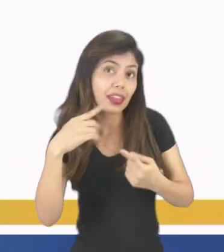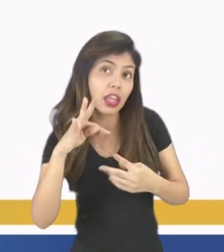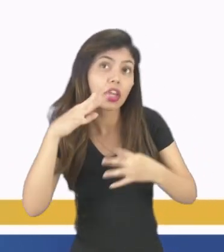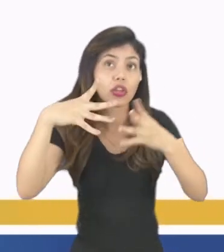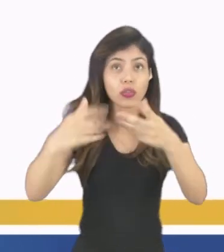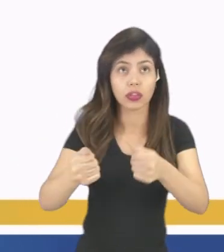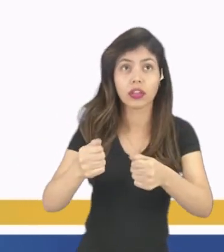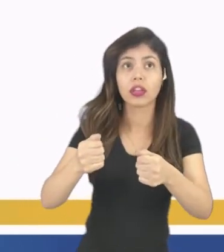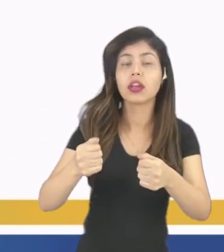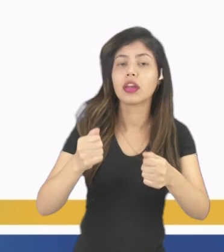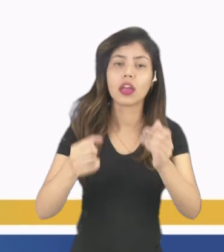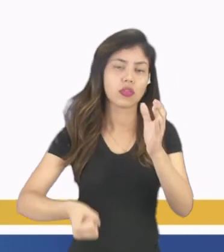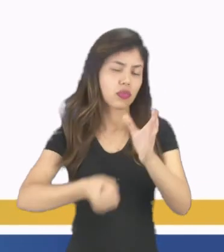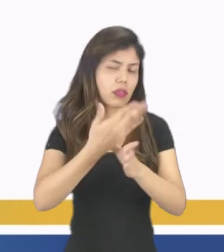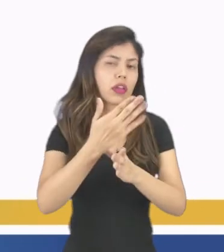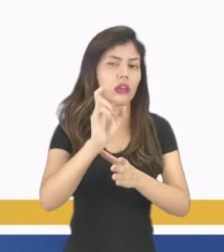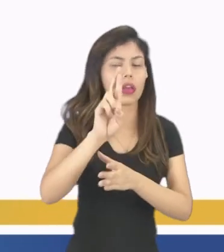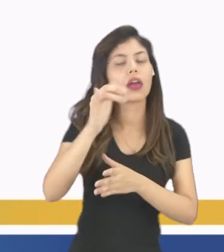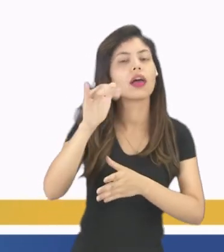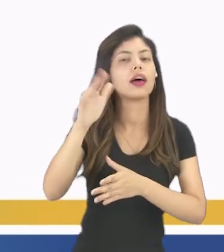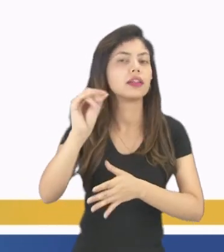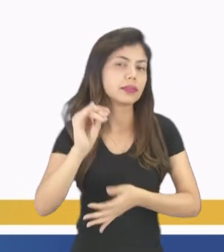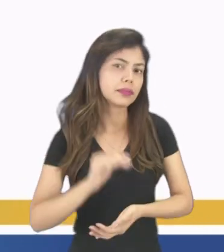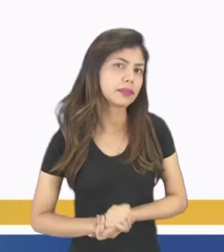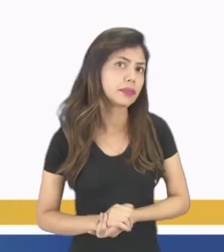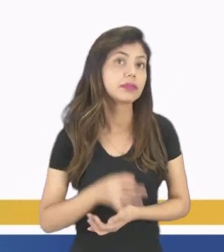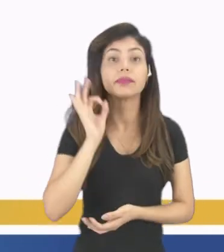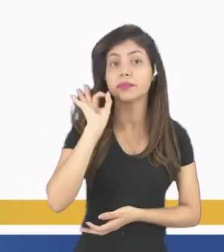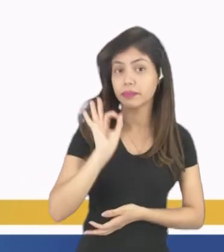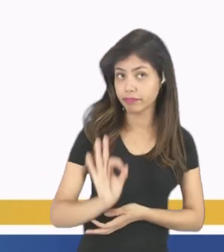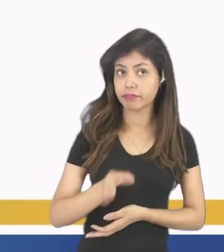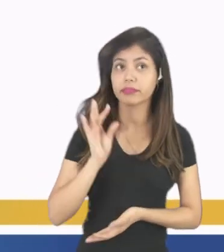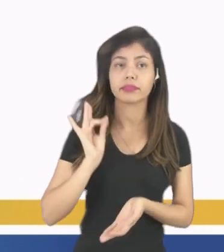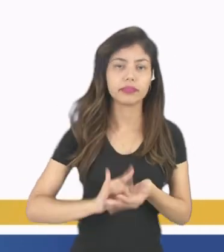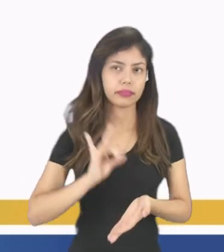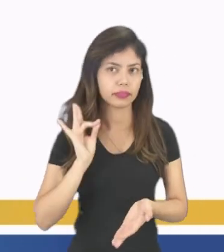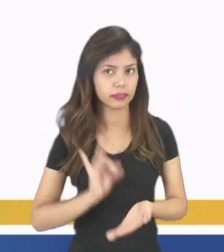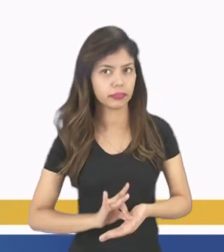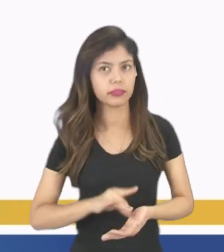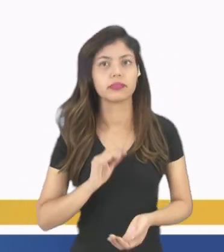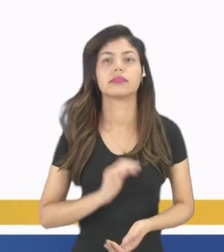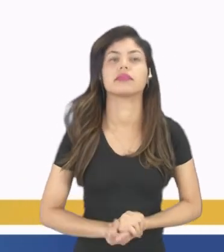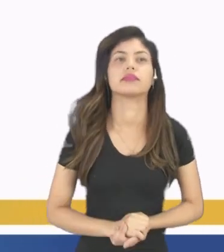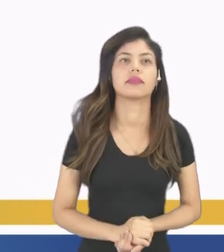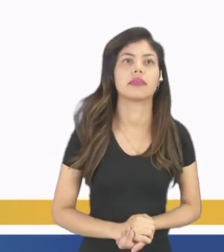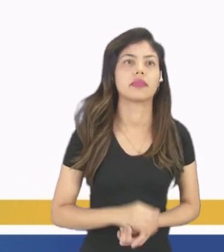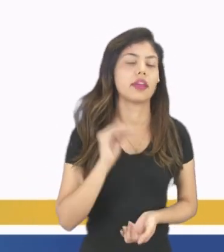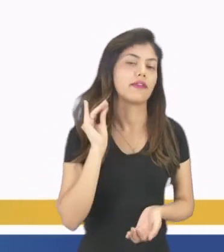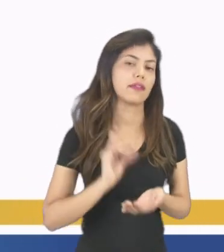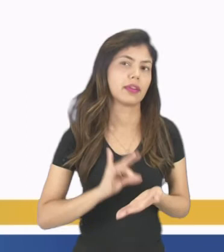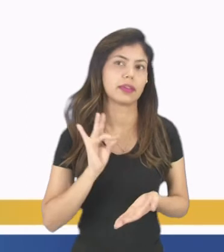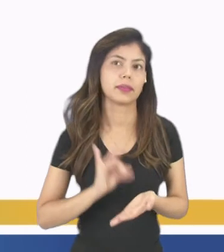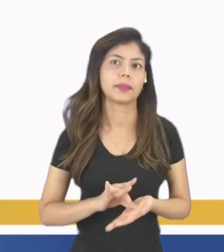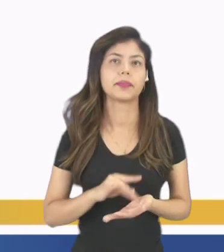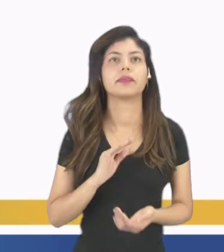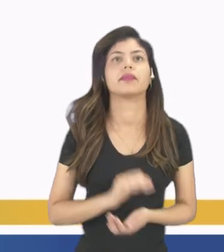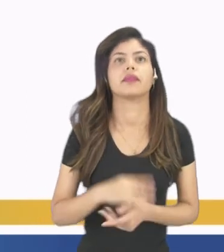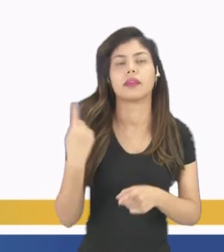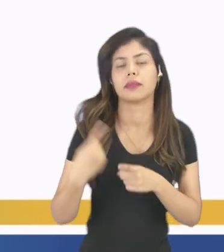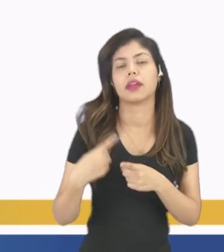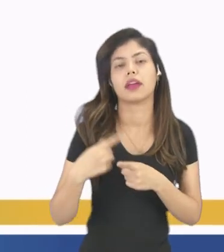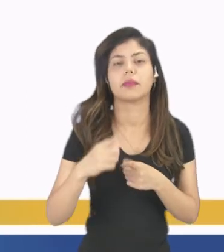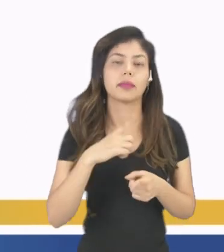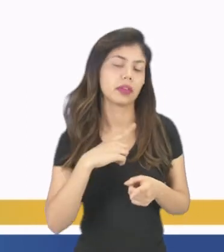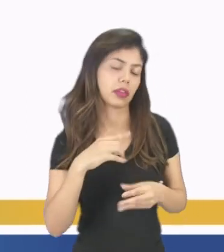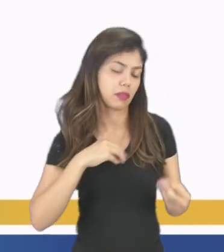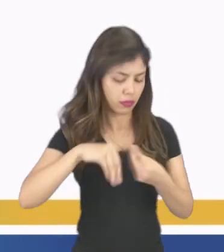nem toda colisão gera uma reação, certo? Tá? Então, essa afirmativa está correta, porque para ocorrer